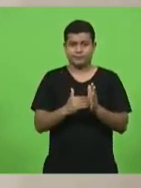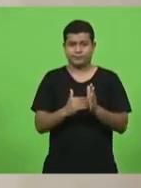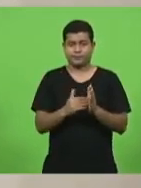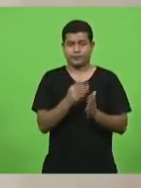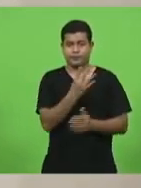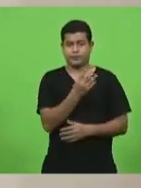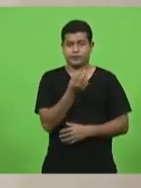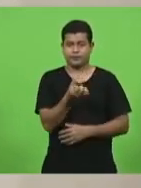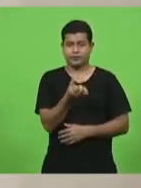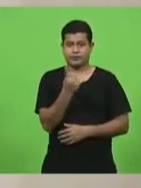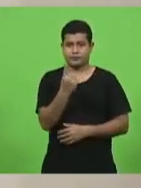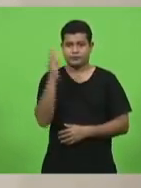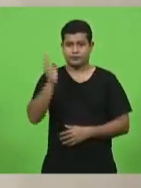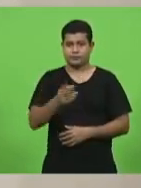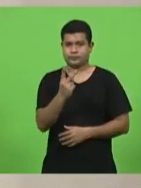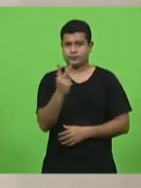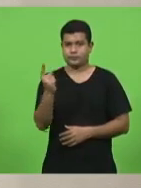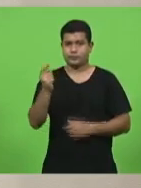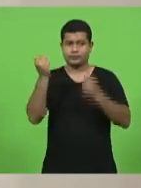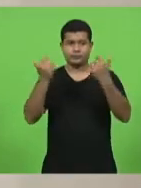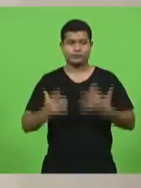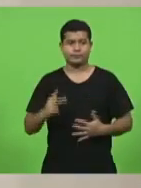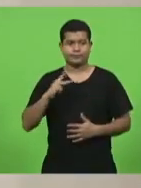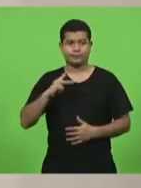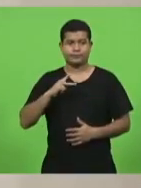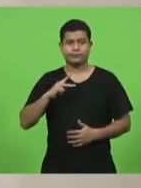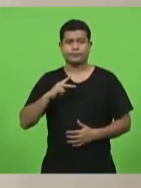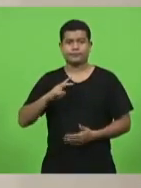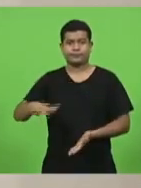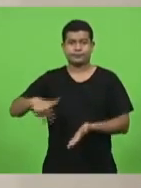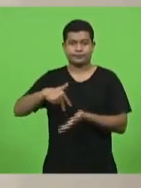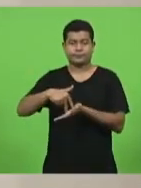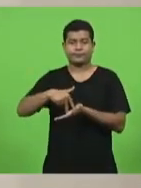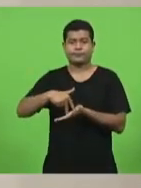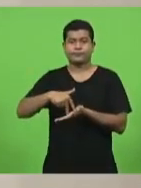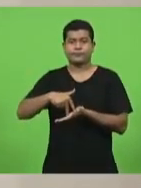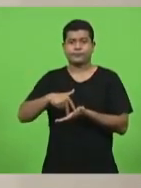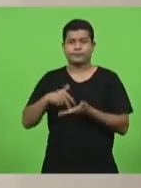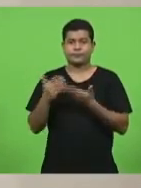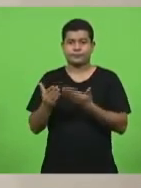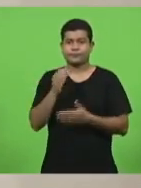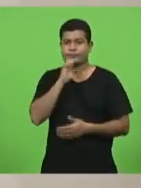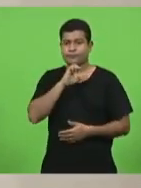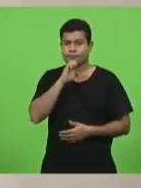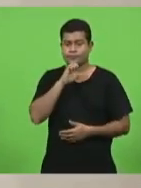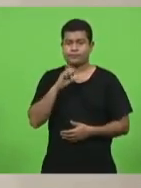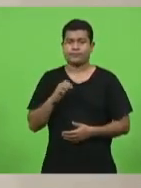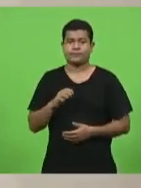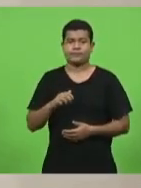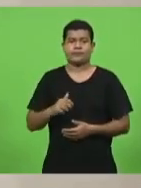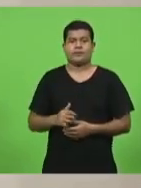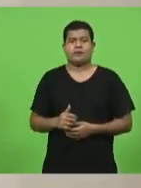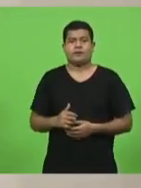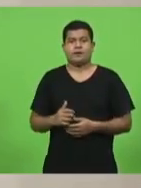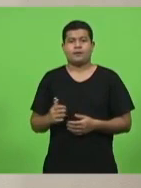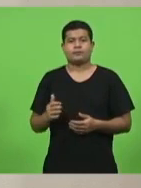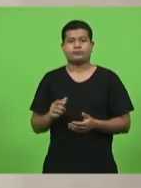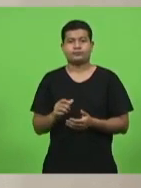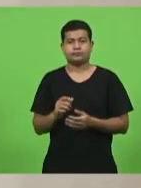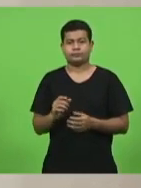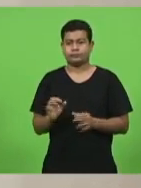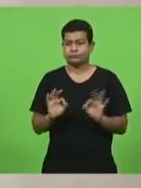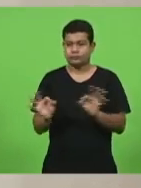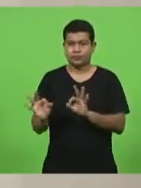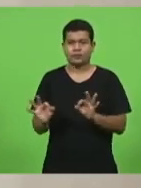Explicações pessoais. Fez uso da palavra o senhor deputado Felipe Estevam. Nada mais havendo, o senhor presidente, antes de encerrar a sessão,